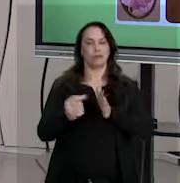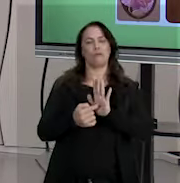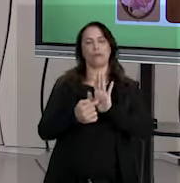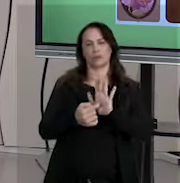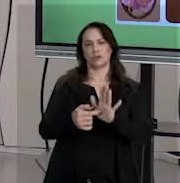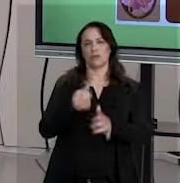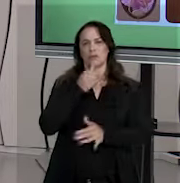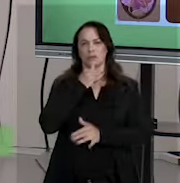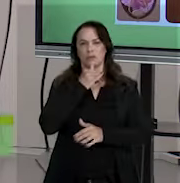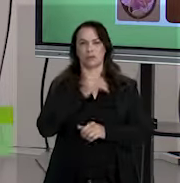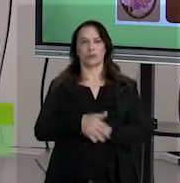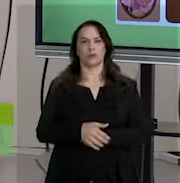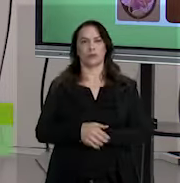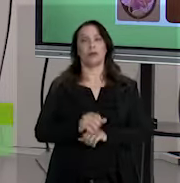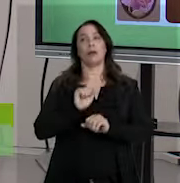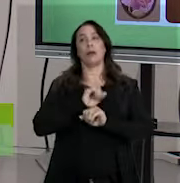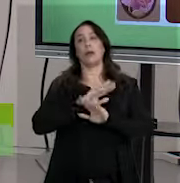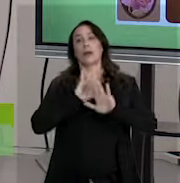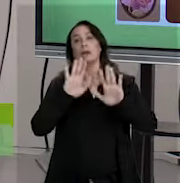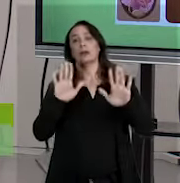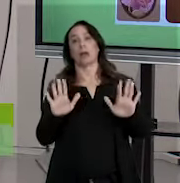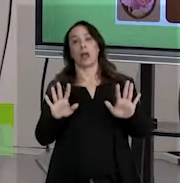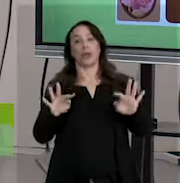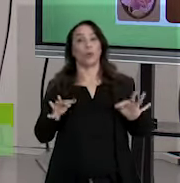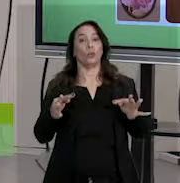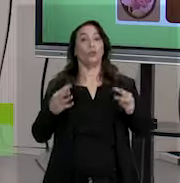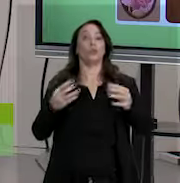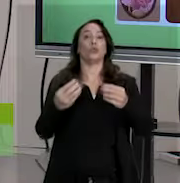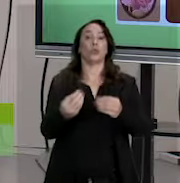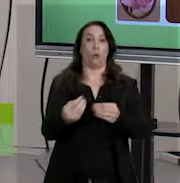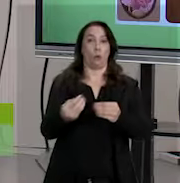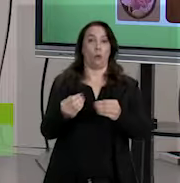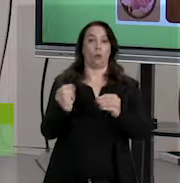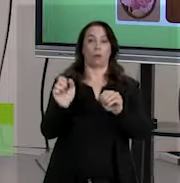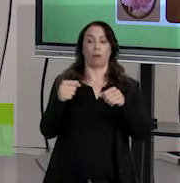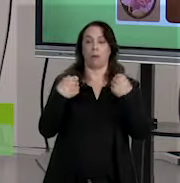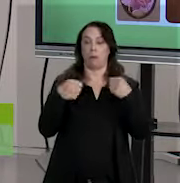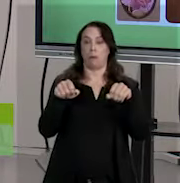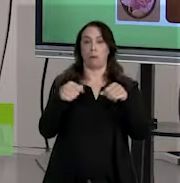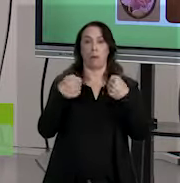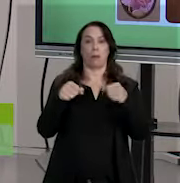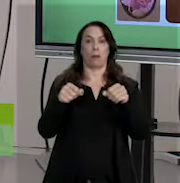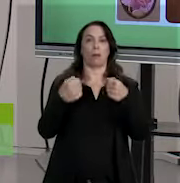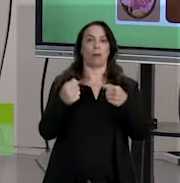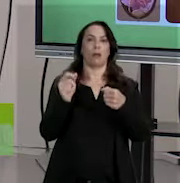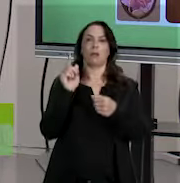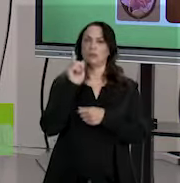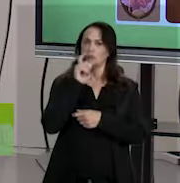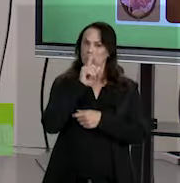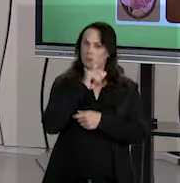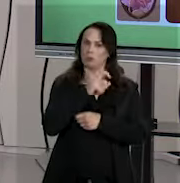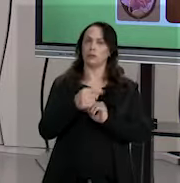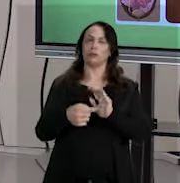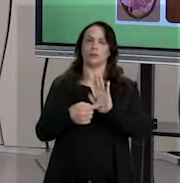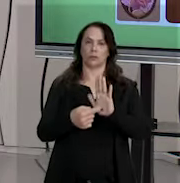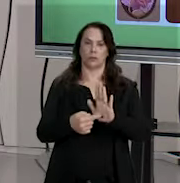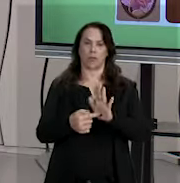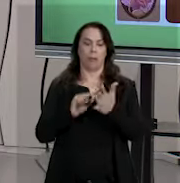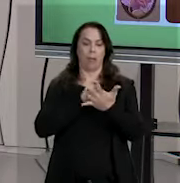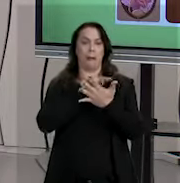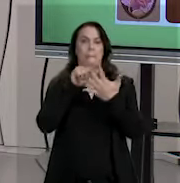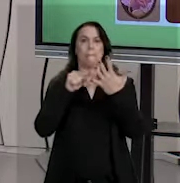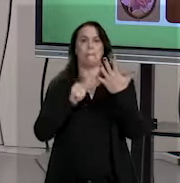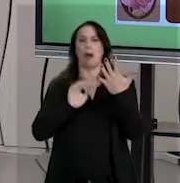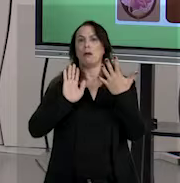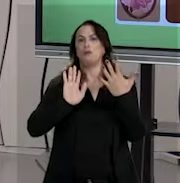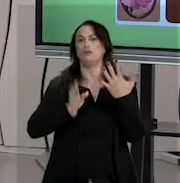fazer um modelo com todas as articulações que o nosso corpo tem. Só nas nossas mãos nós temos várias. Então, nós vamos